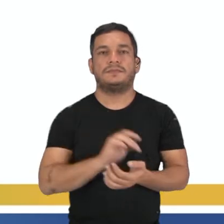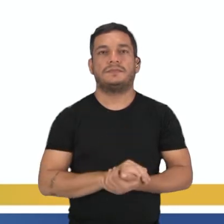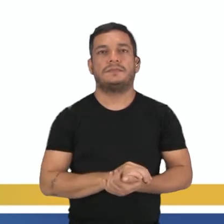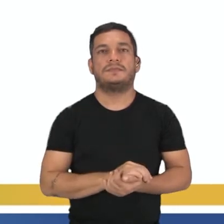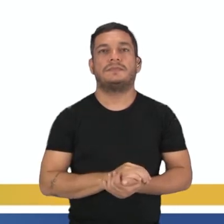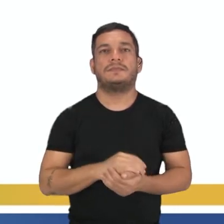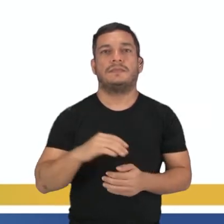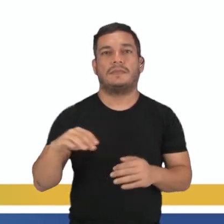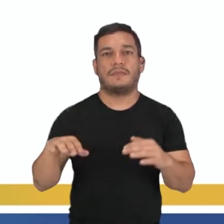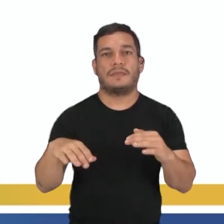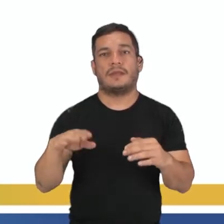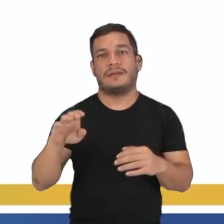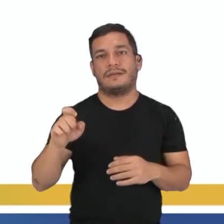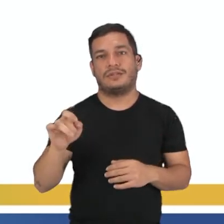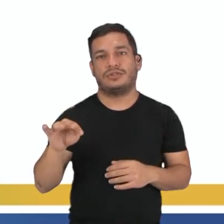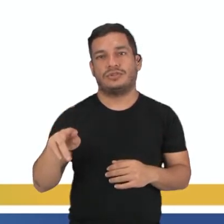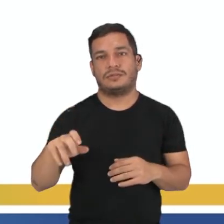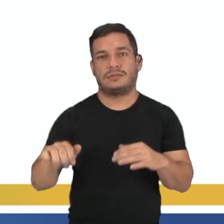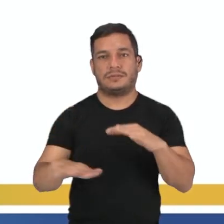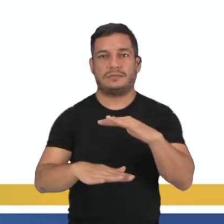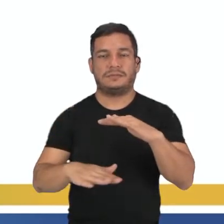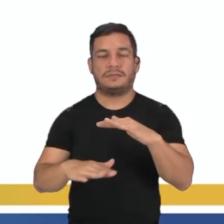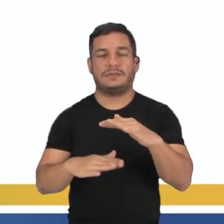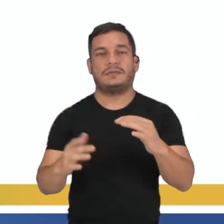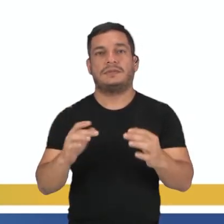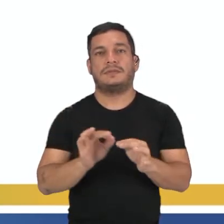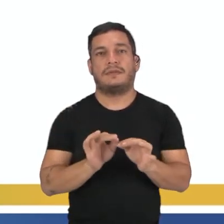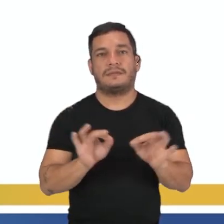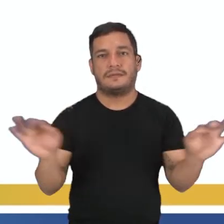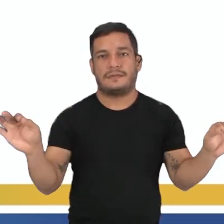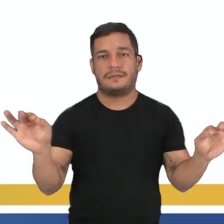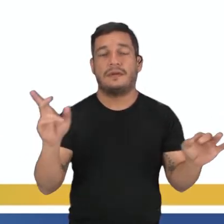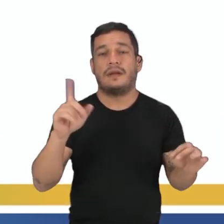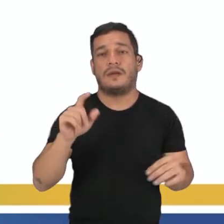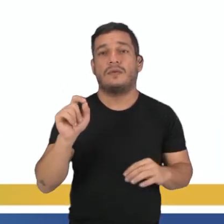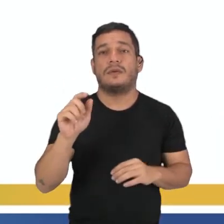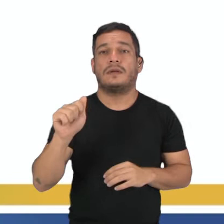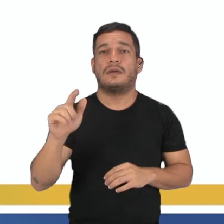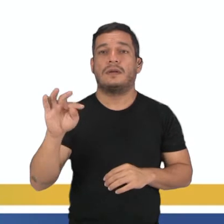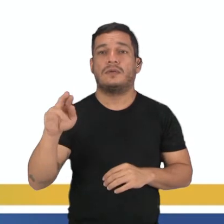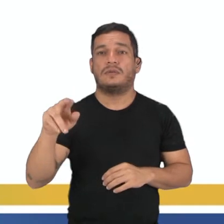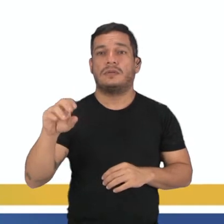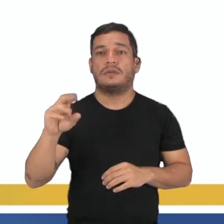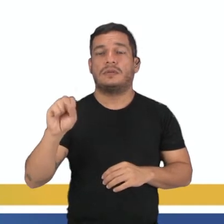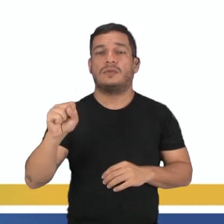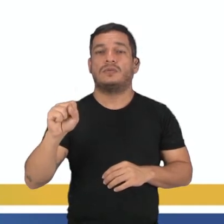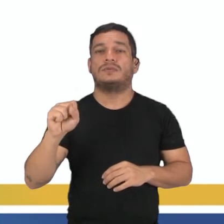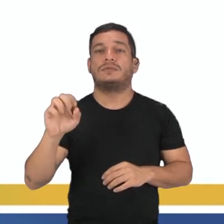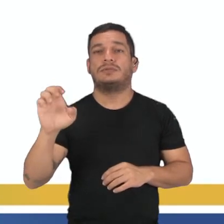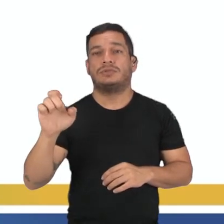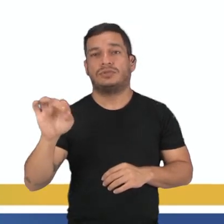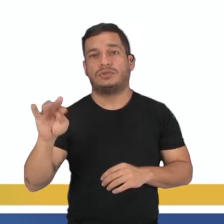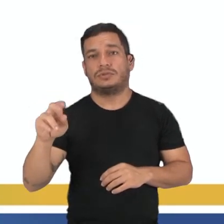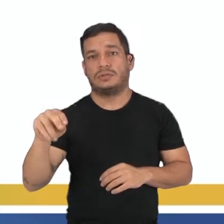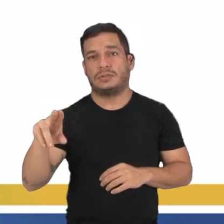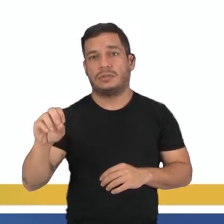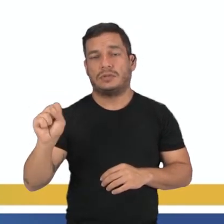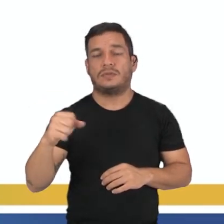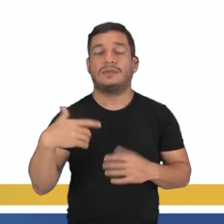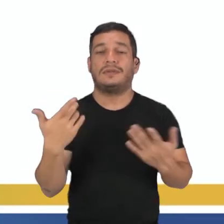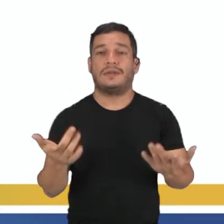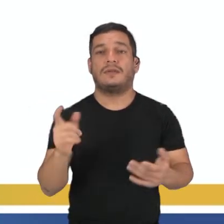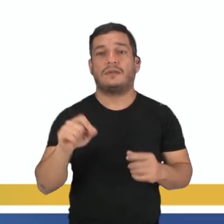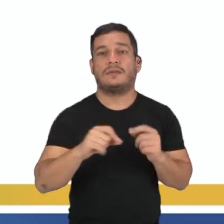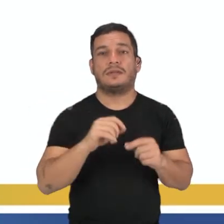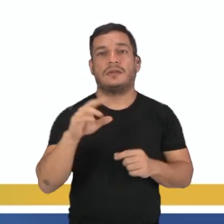parte externa das retas paralelas. Então, eles são considerados alternos externos. Então,